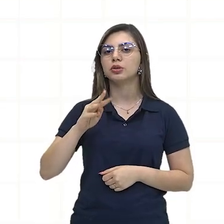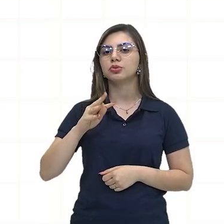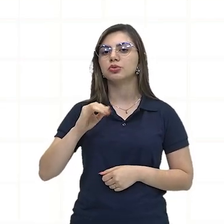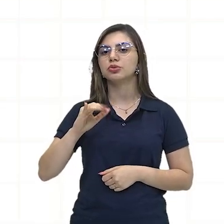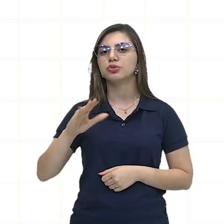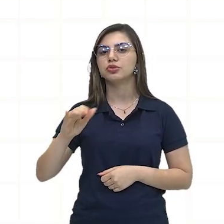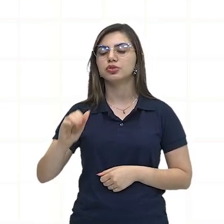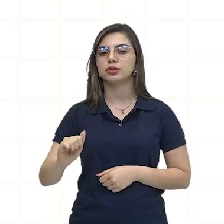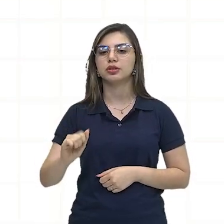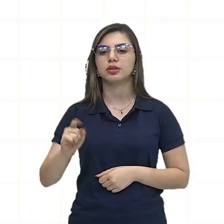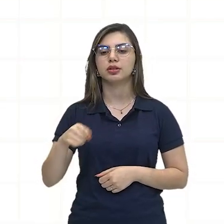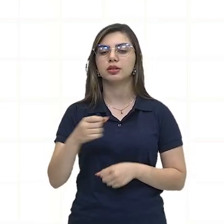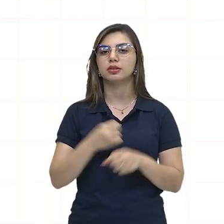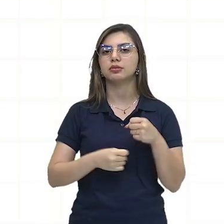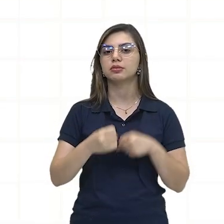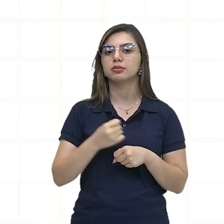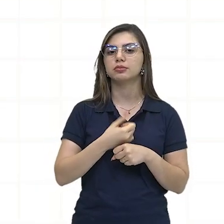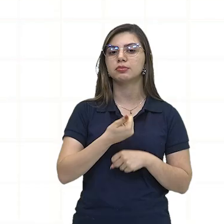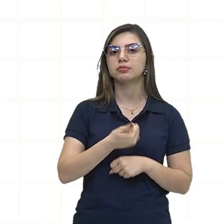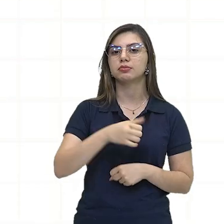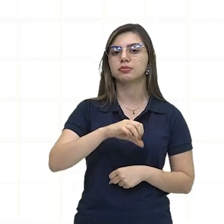Essa carta náutica é do ano de